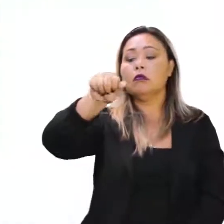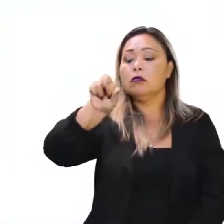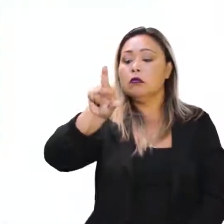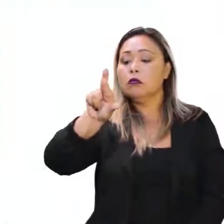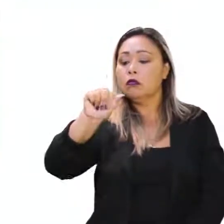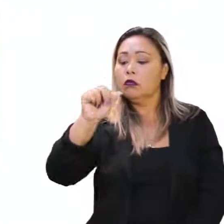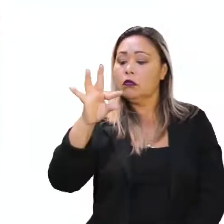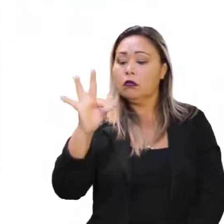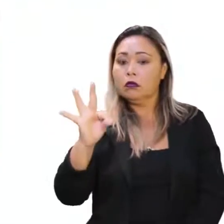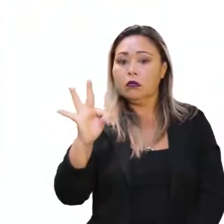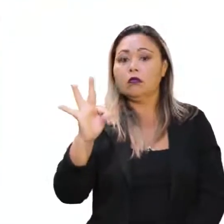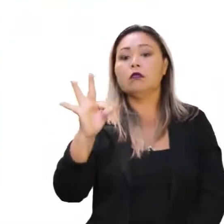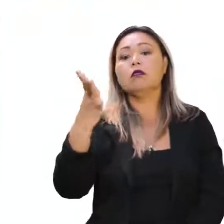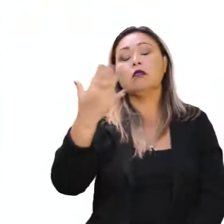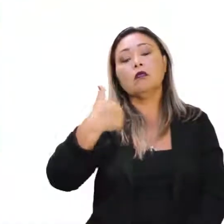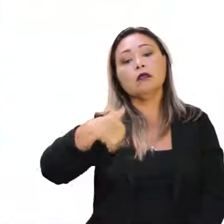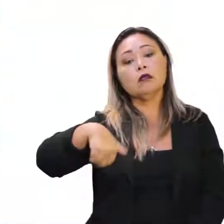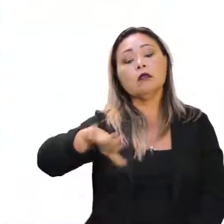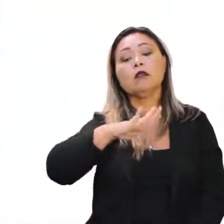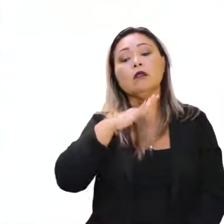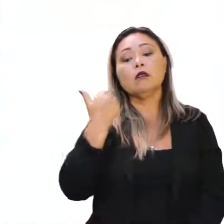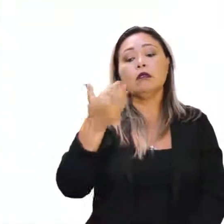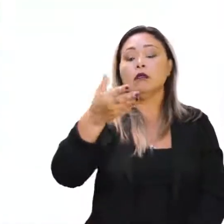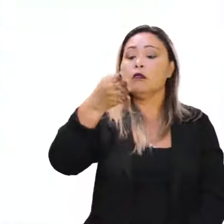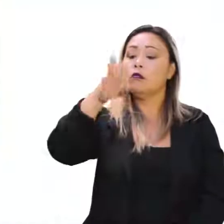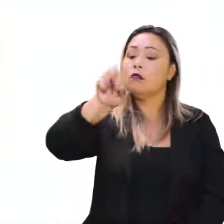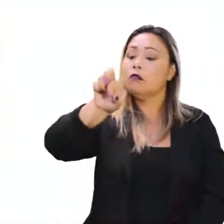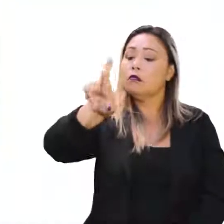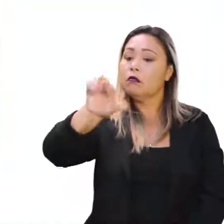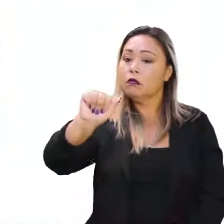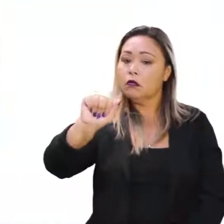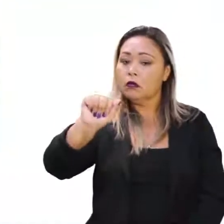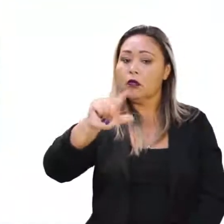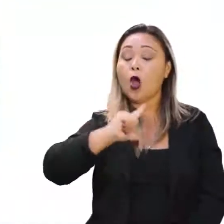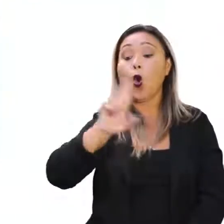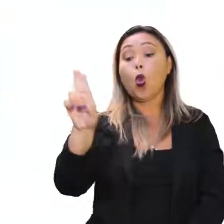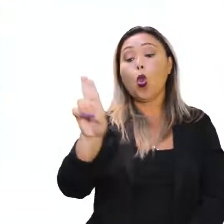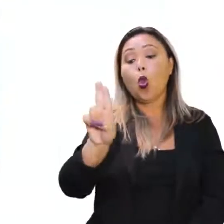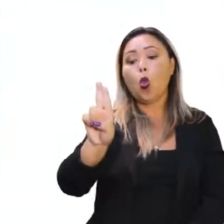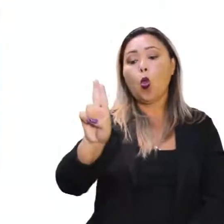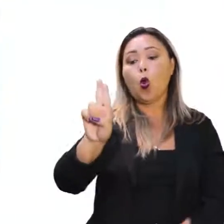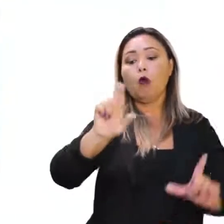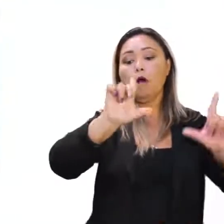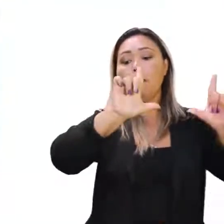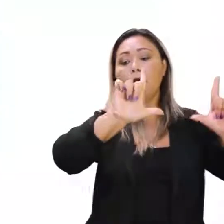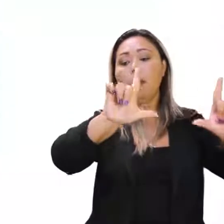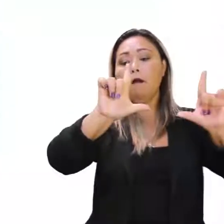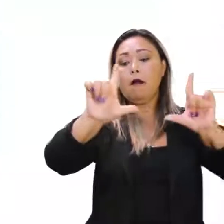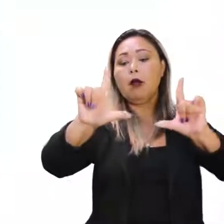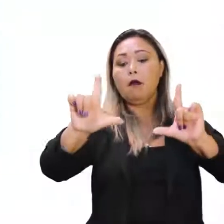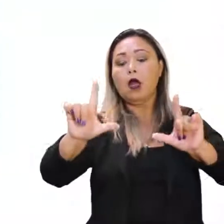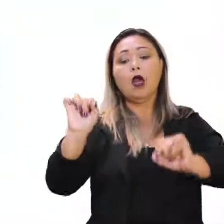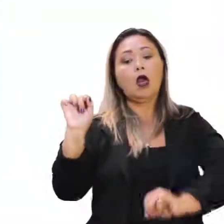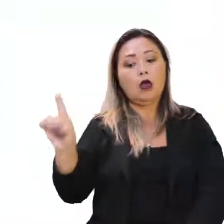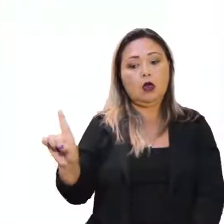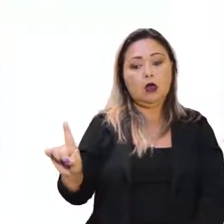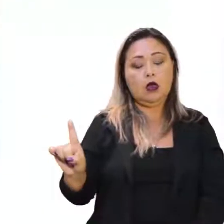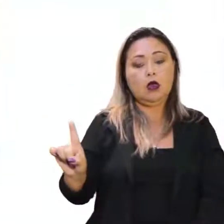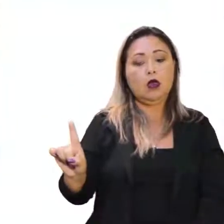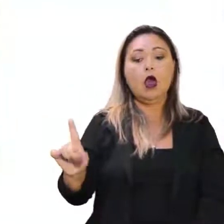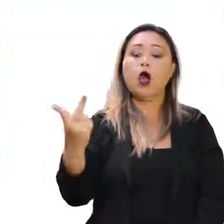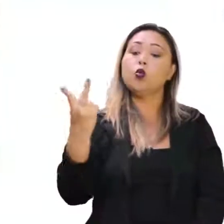morte de Bara. Aí nós trouxemos para vocês essas 2 figuras aí, são 2 pessoas